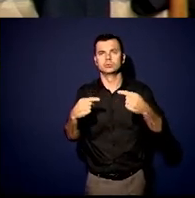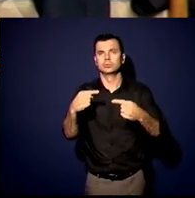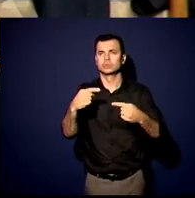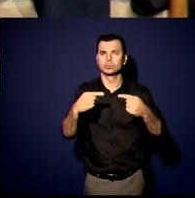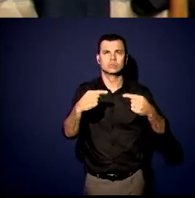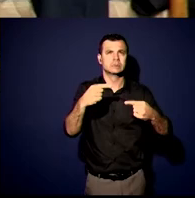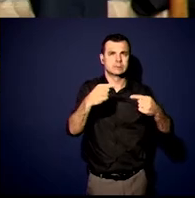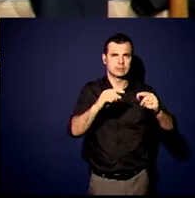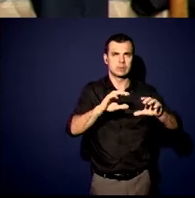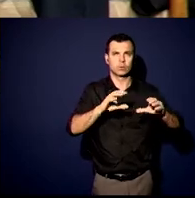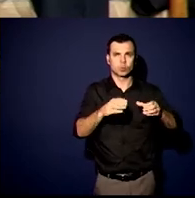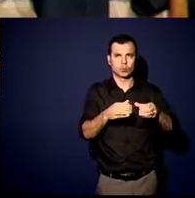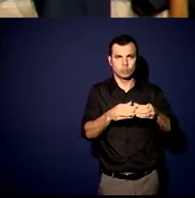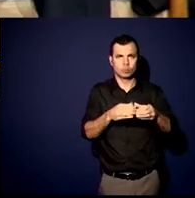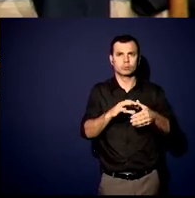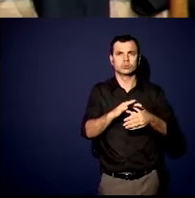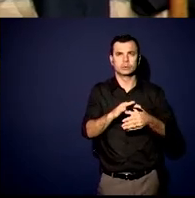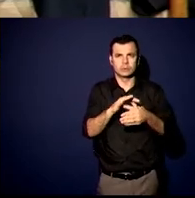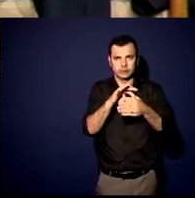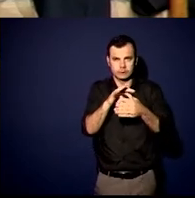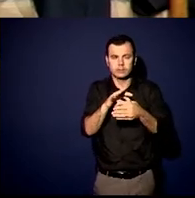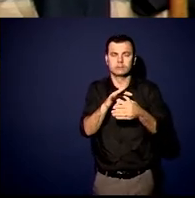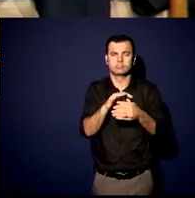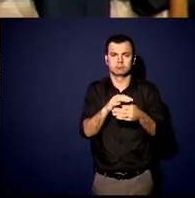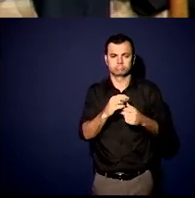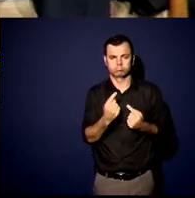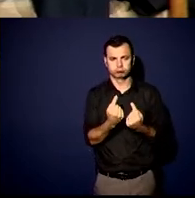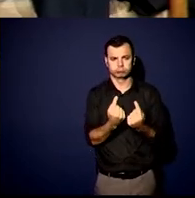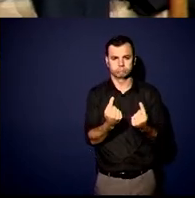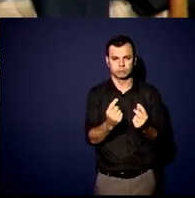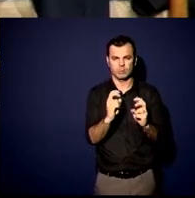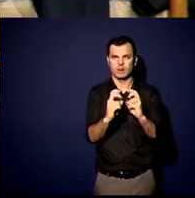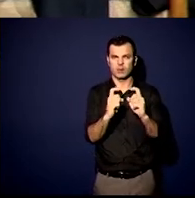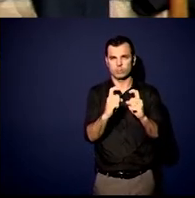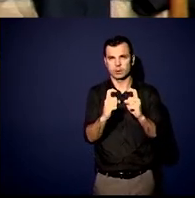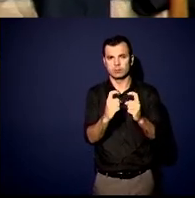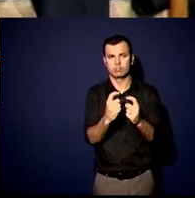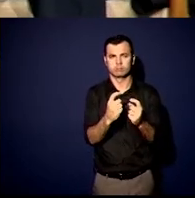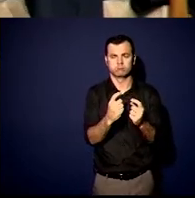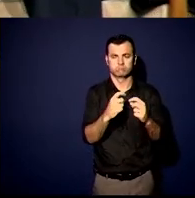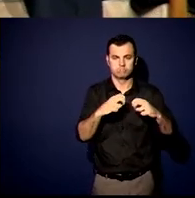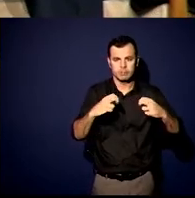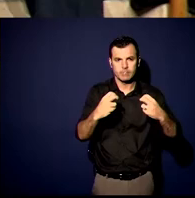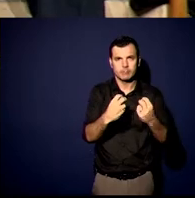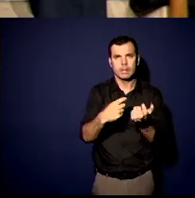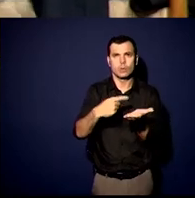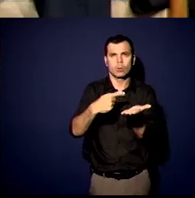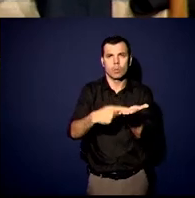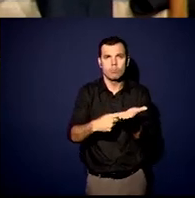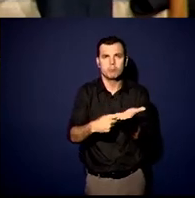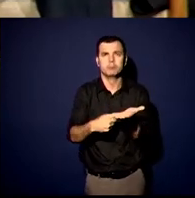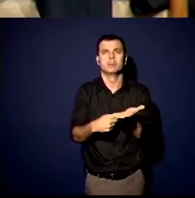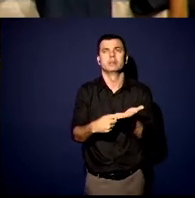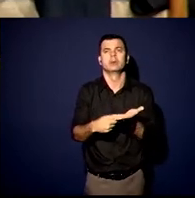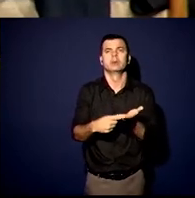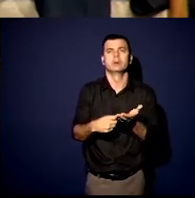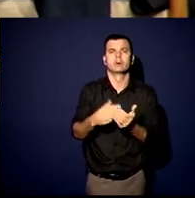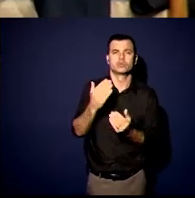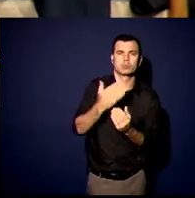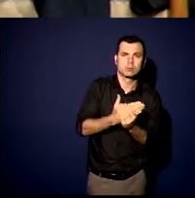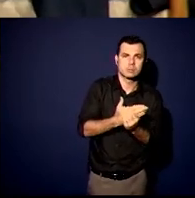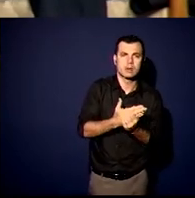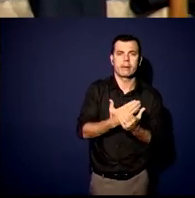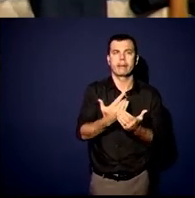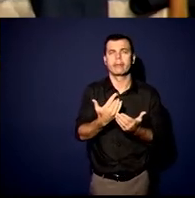no colégio elídios entendo os acordos dos entendimentos e os acordos não eram só de mérito era corsamente processuais